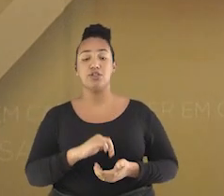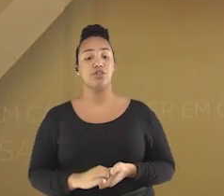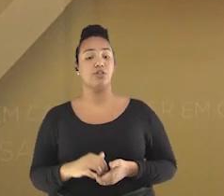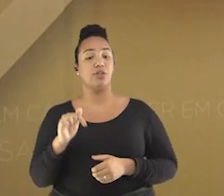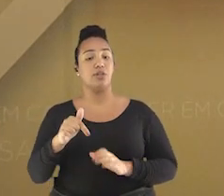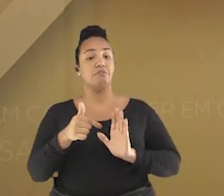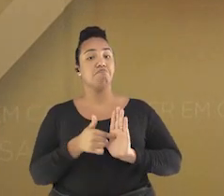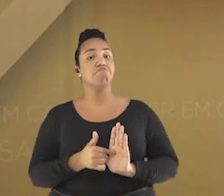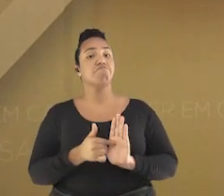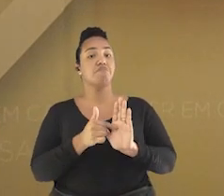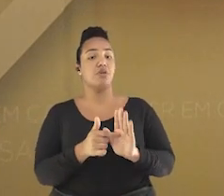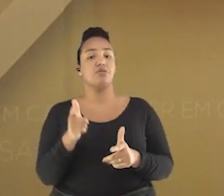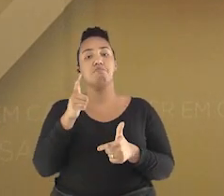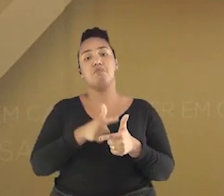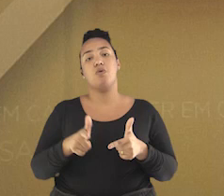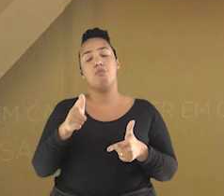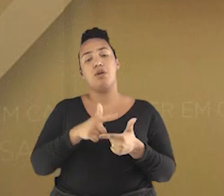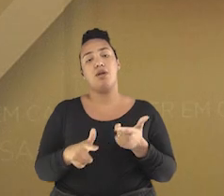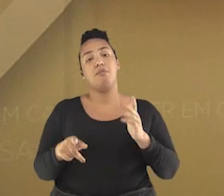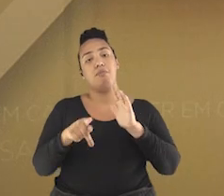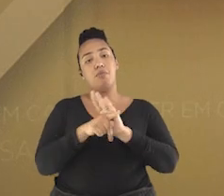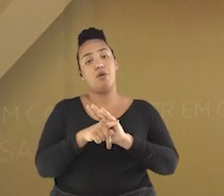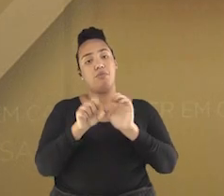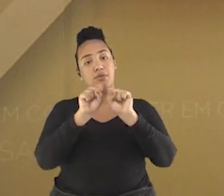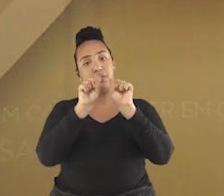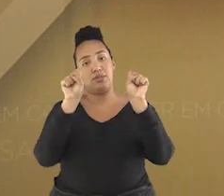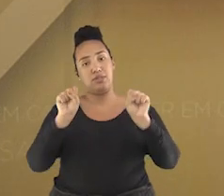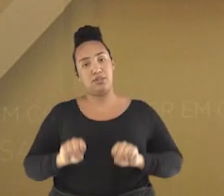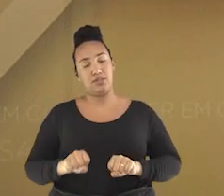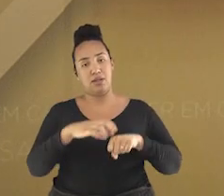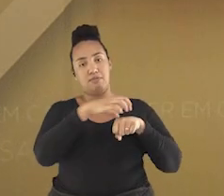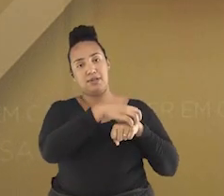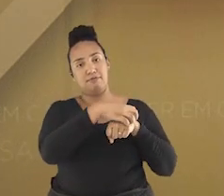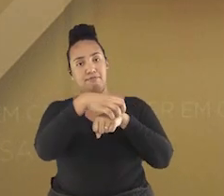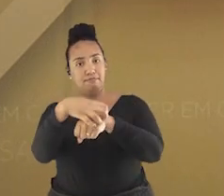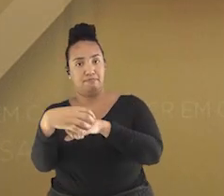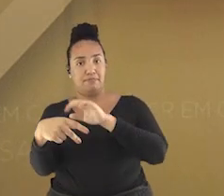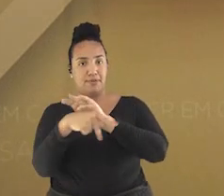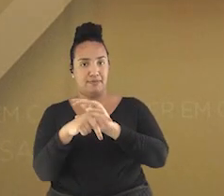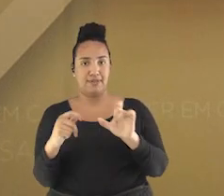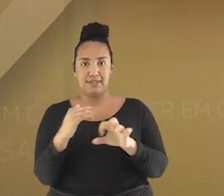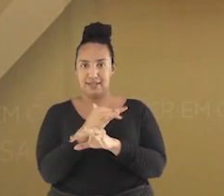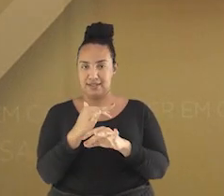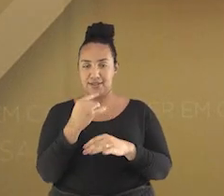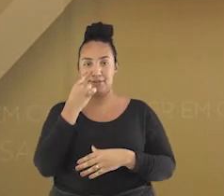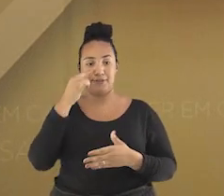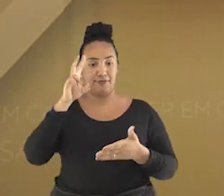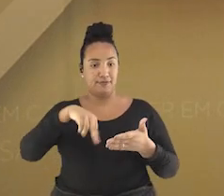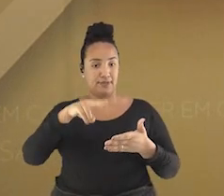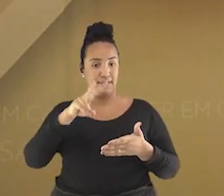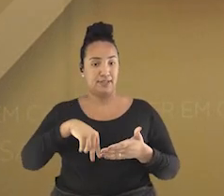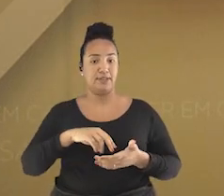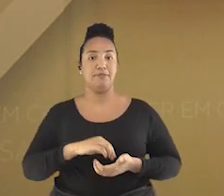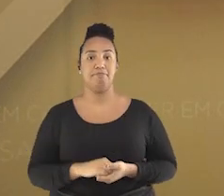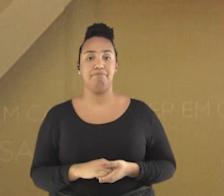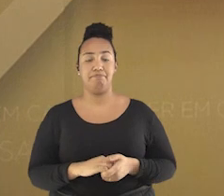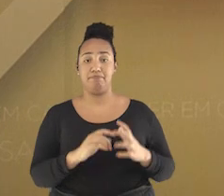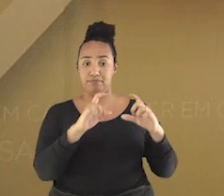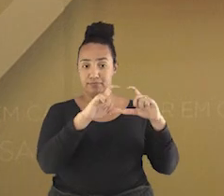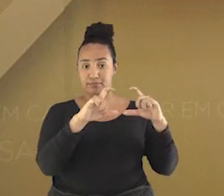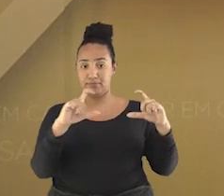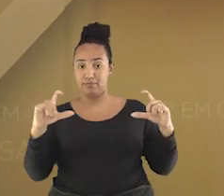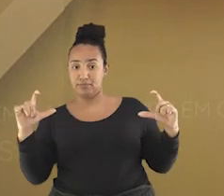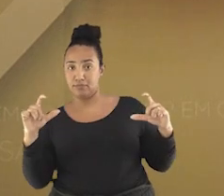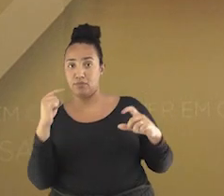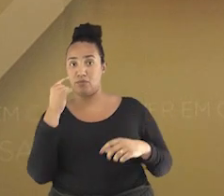que refletem sobre alguns problemas do sistema de transporte urbano nas cidades. Vou ler junto com vocês.